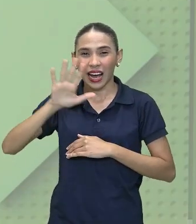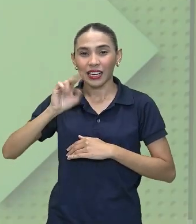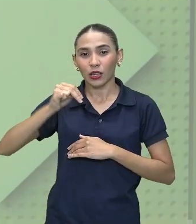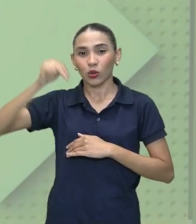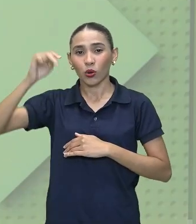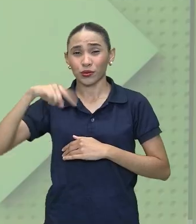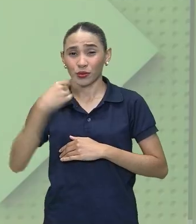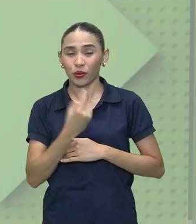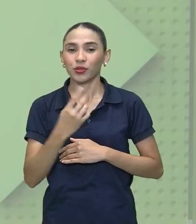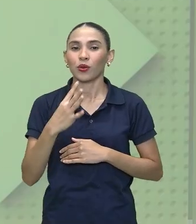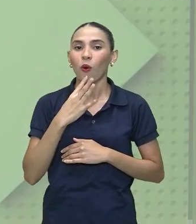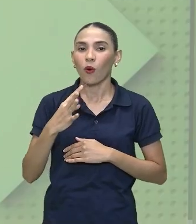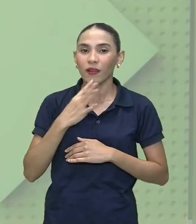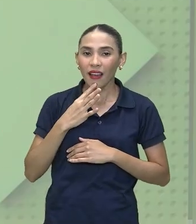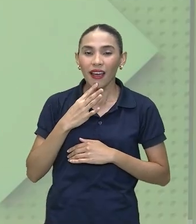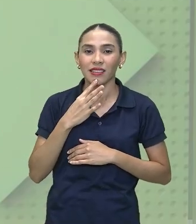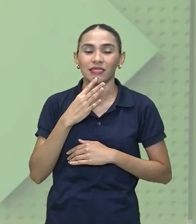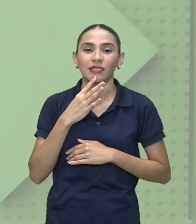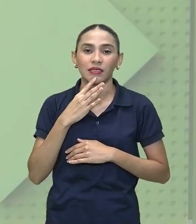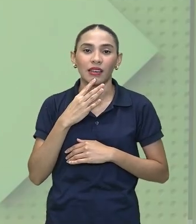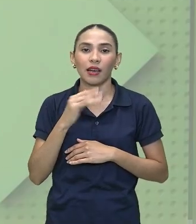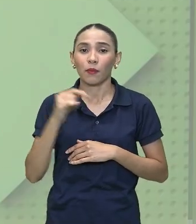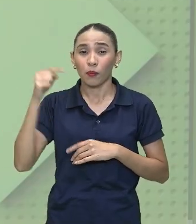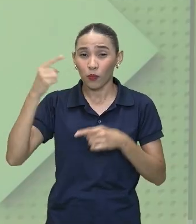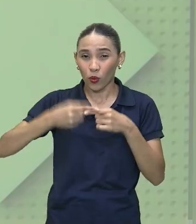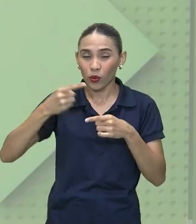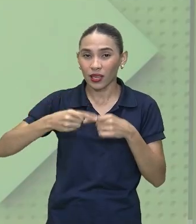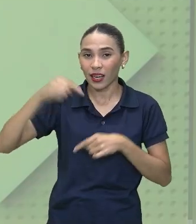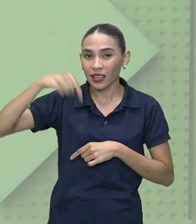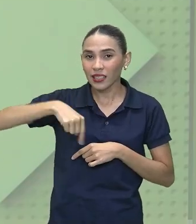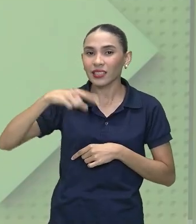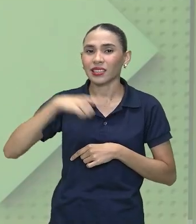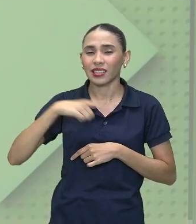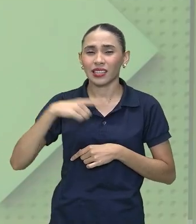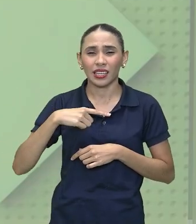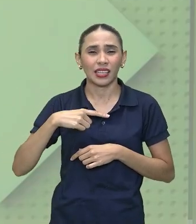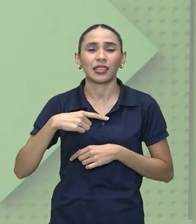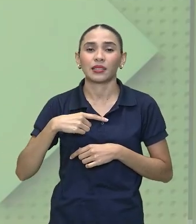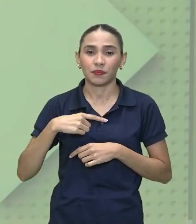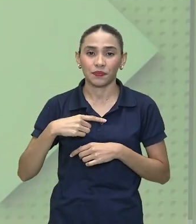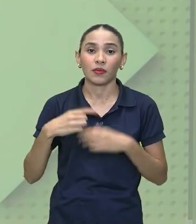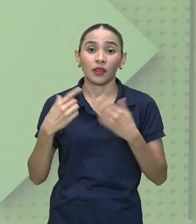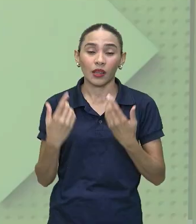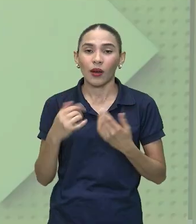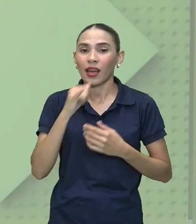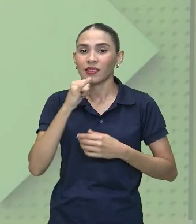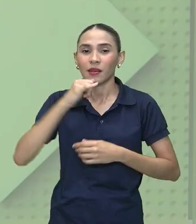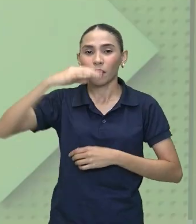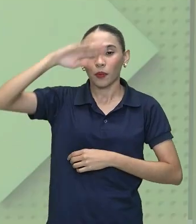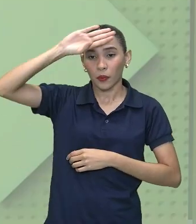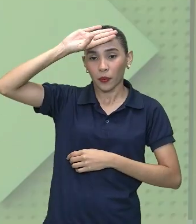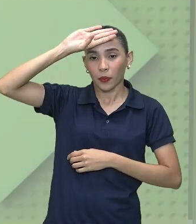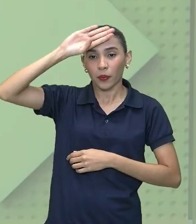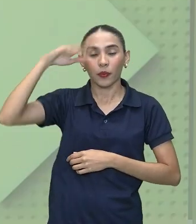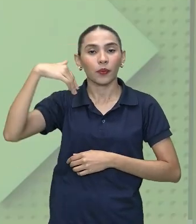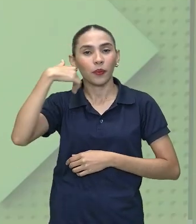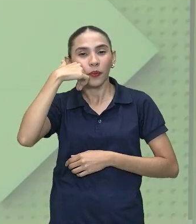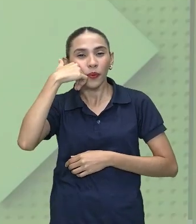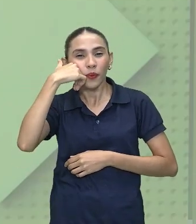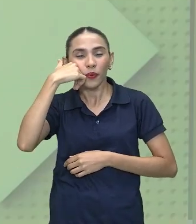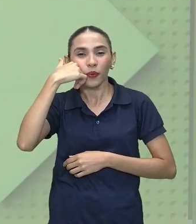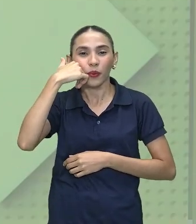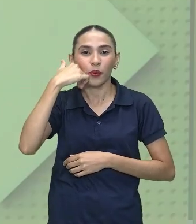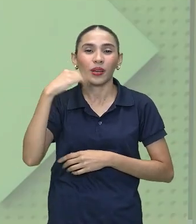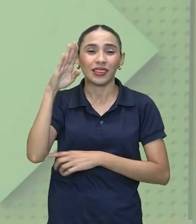né? Porque nós temos muitos casos na região norte. Então, aquela febre que vai aparecer no final da tarde, né? Mas